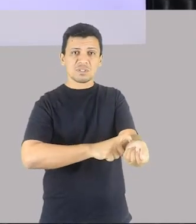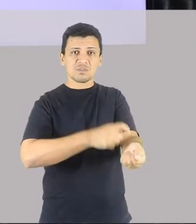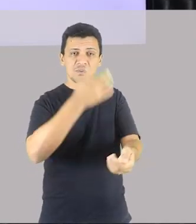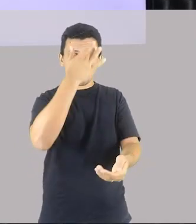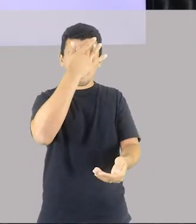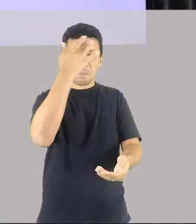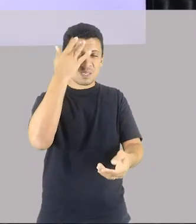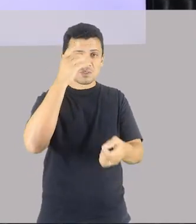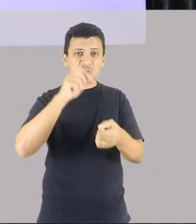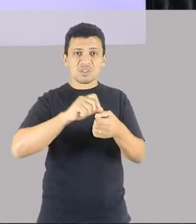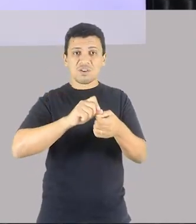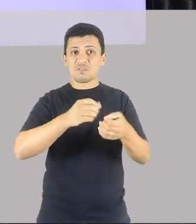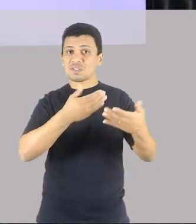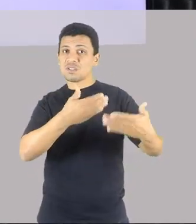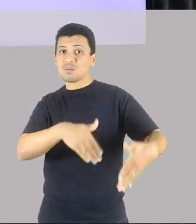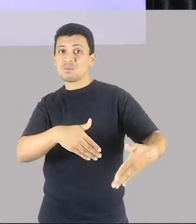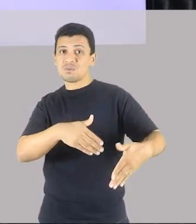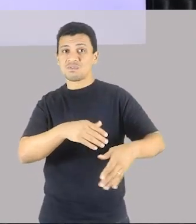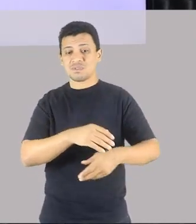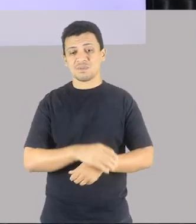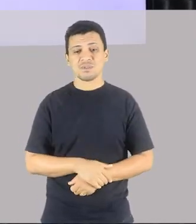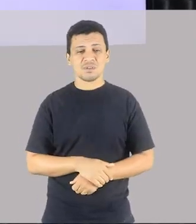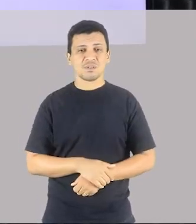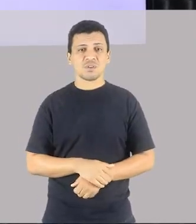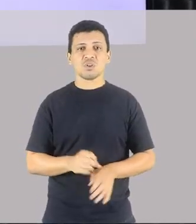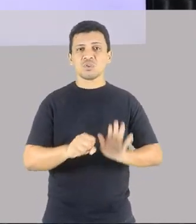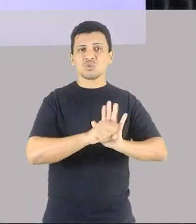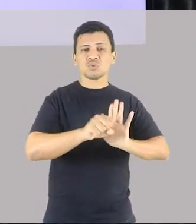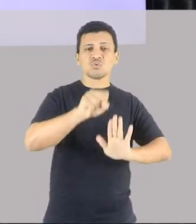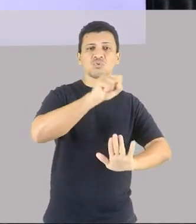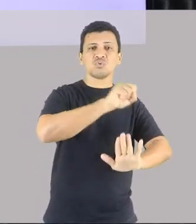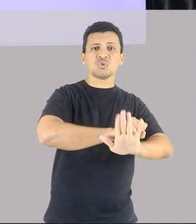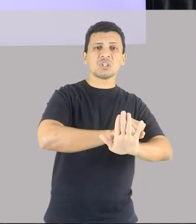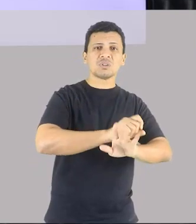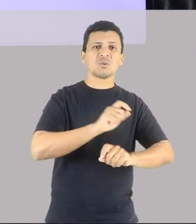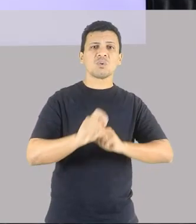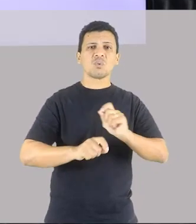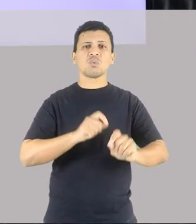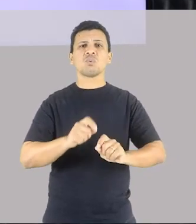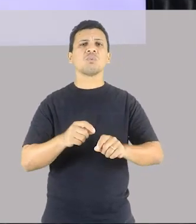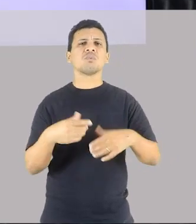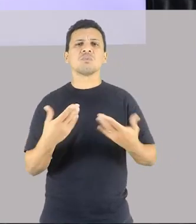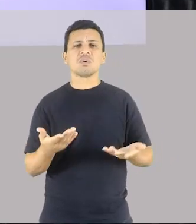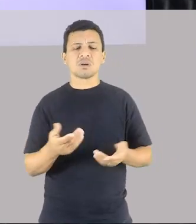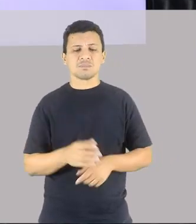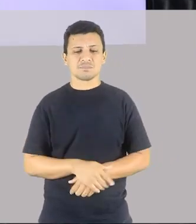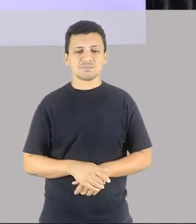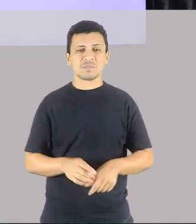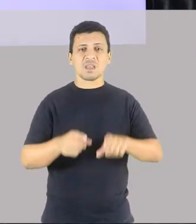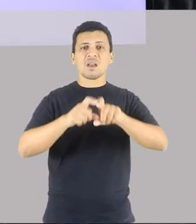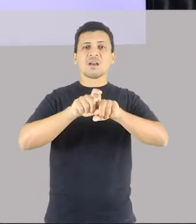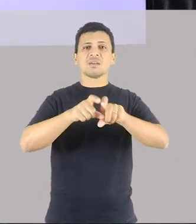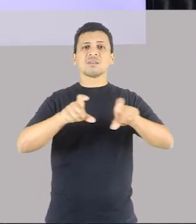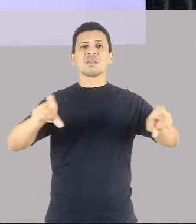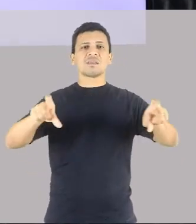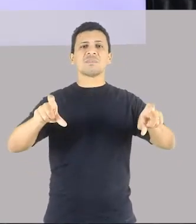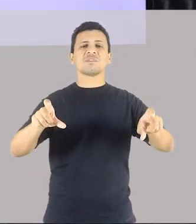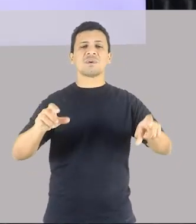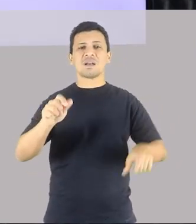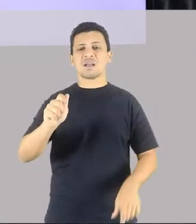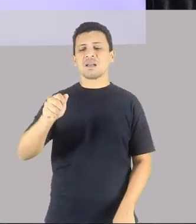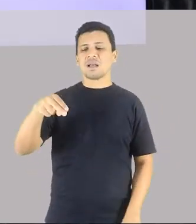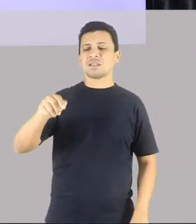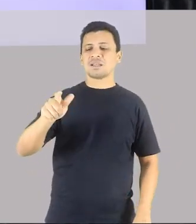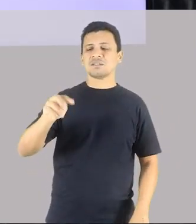é o sujeito dessa oração? É claro, né? Vamos passar a oração para a voz passiva analítica? Vai ficar como?